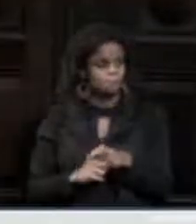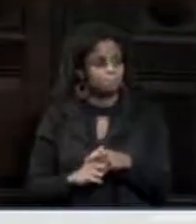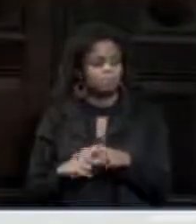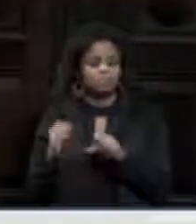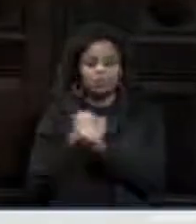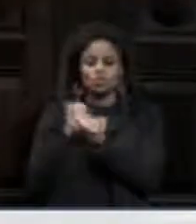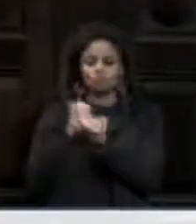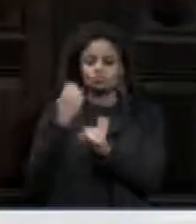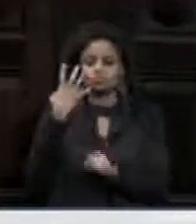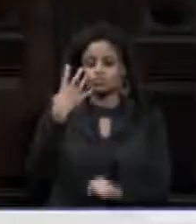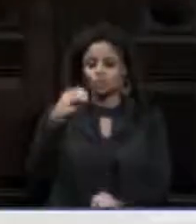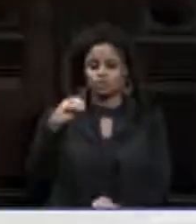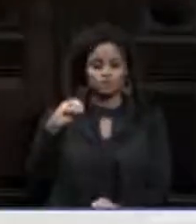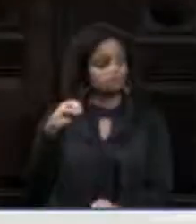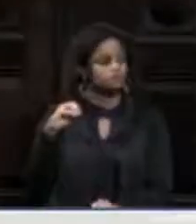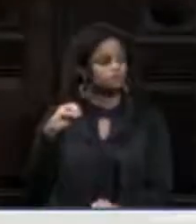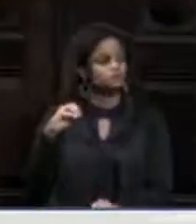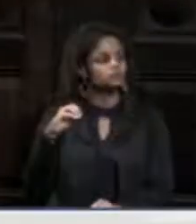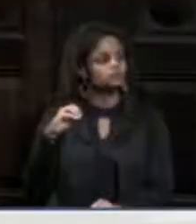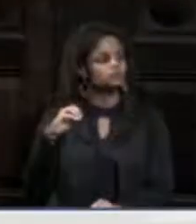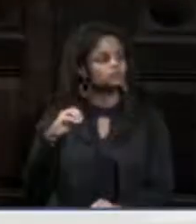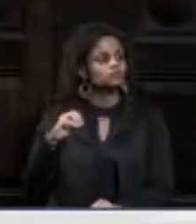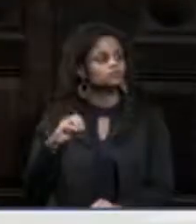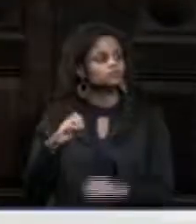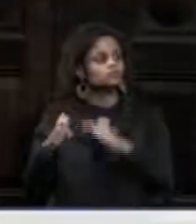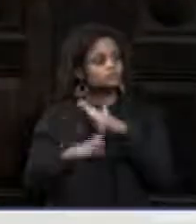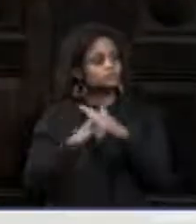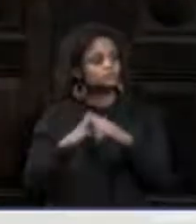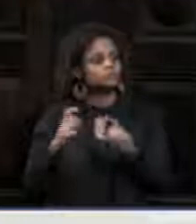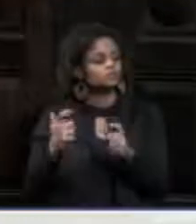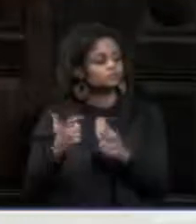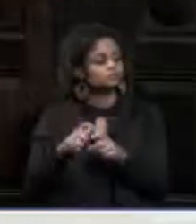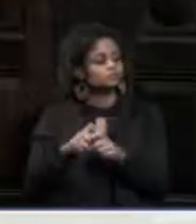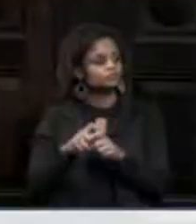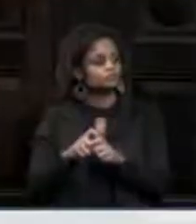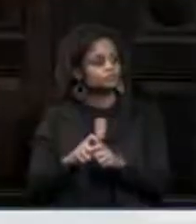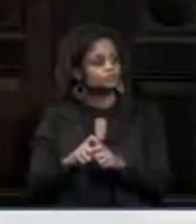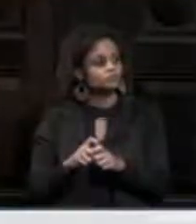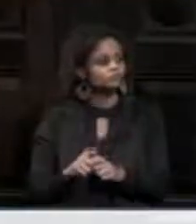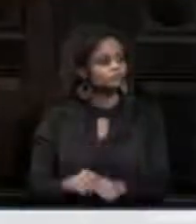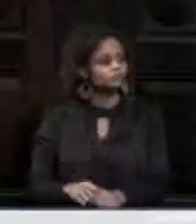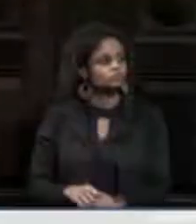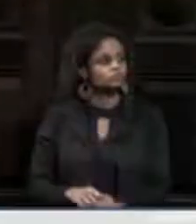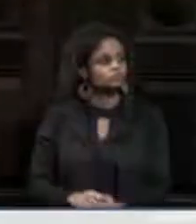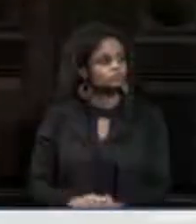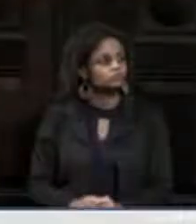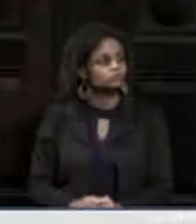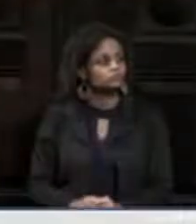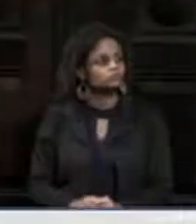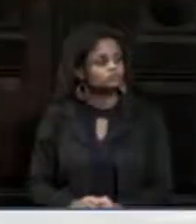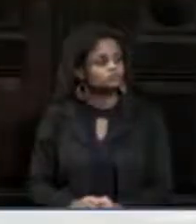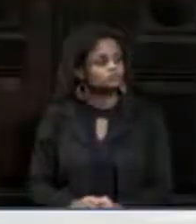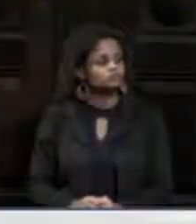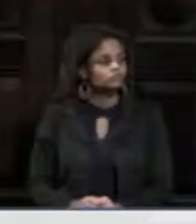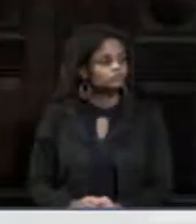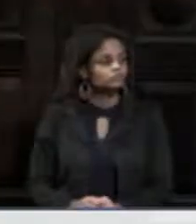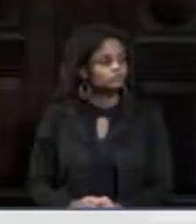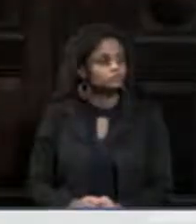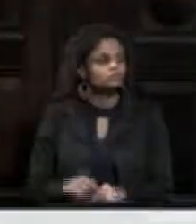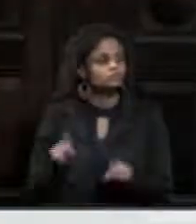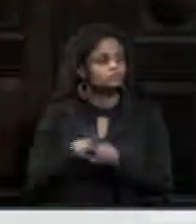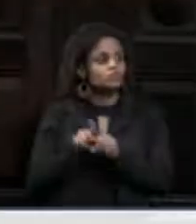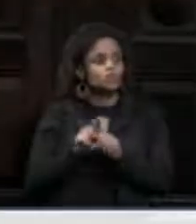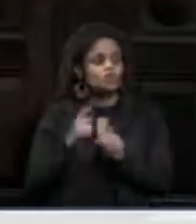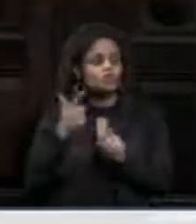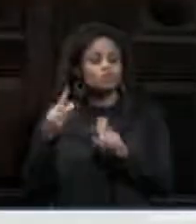salineira plenamente aquecida. Com o advento do fechamento da Companhia Nacional de Álcalis, que usava o sal na